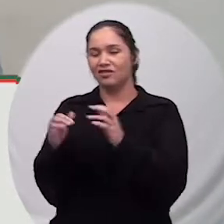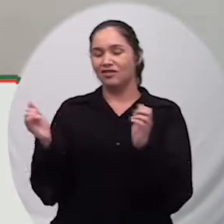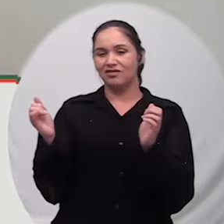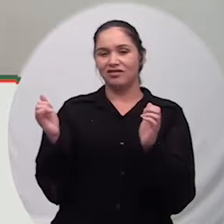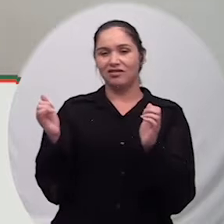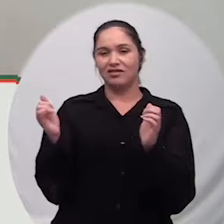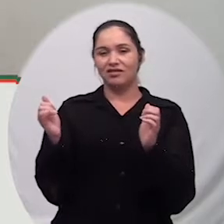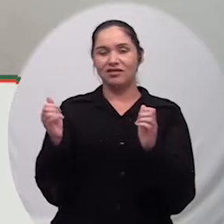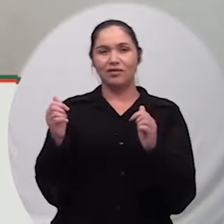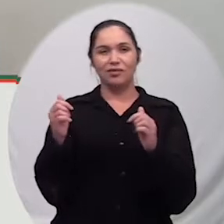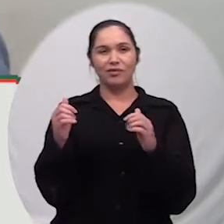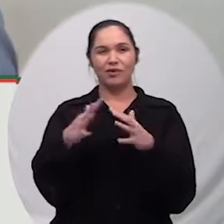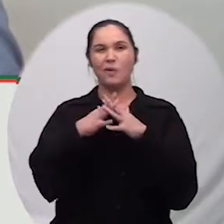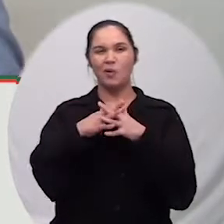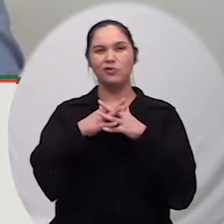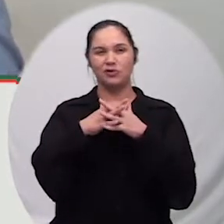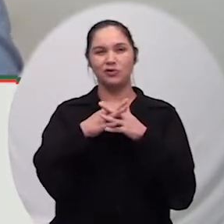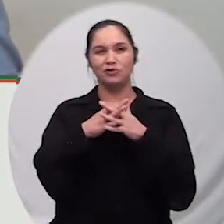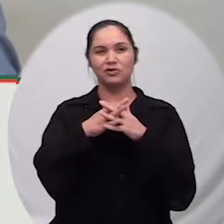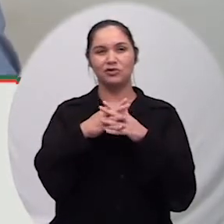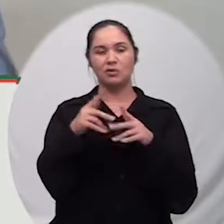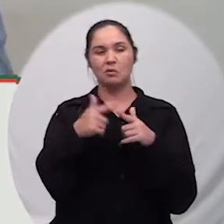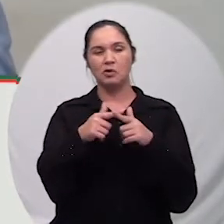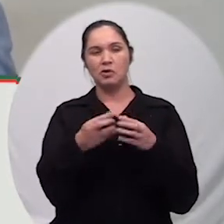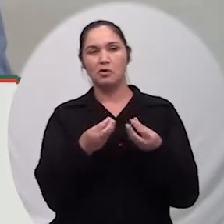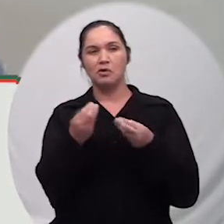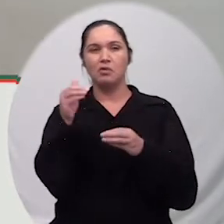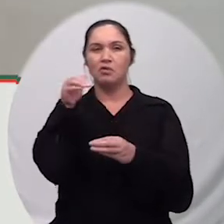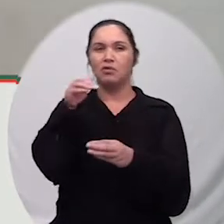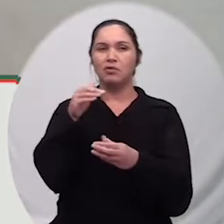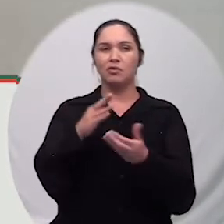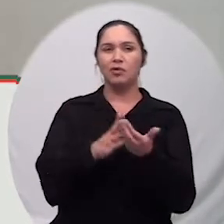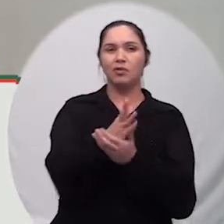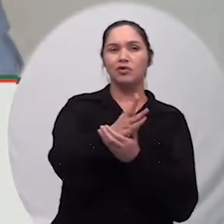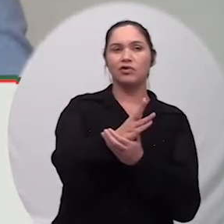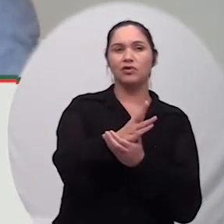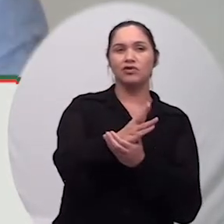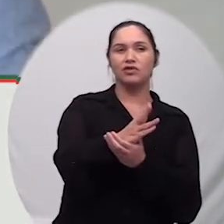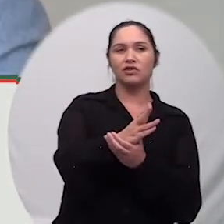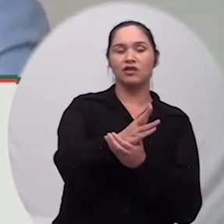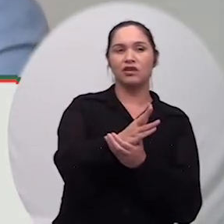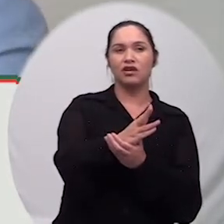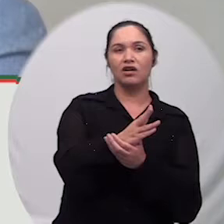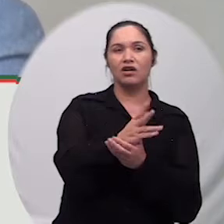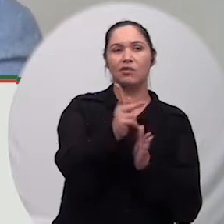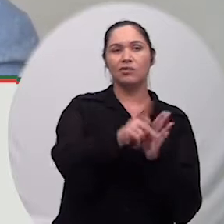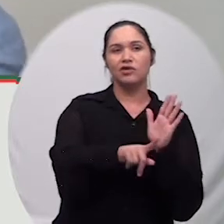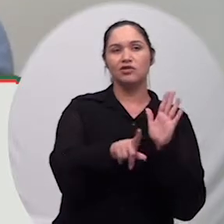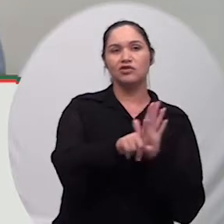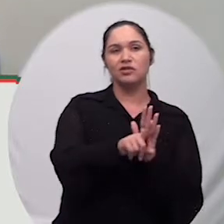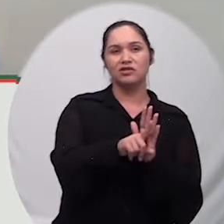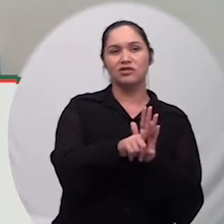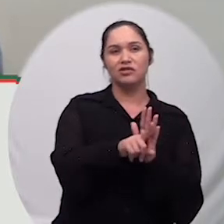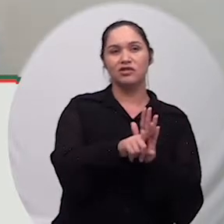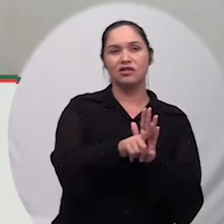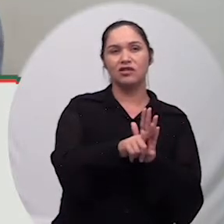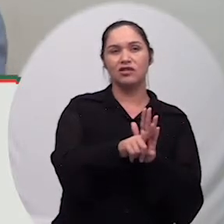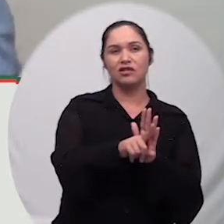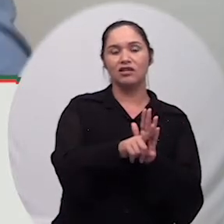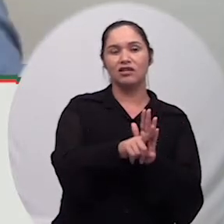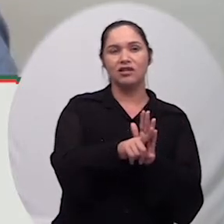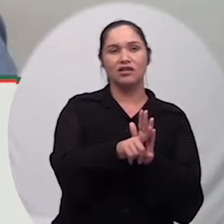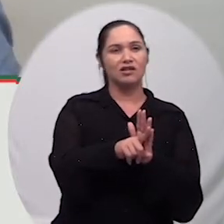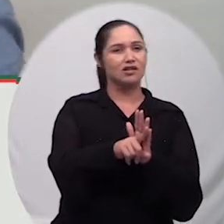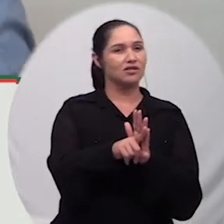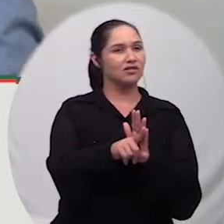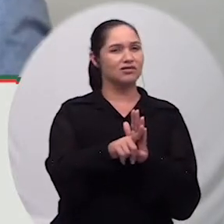certa forma, né? Eu acho que é incoerente a gente aprovar a criação de um cargo de uma situação que não aconteceu. Eu não